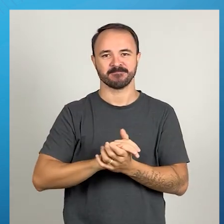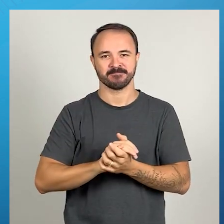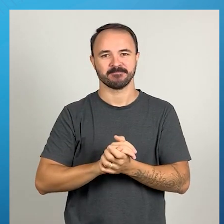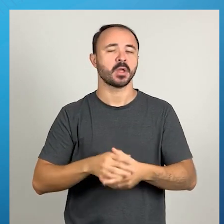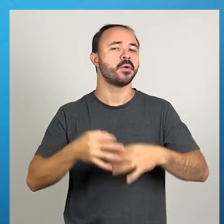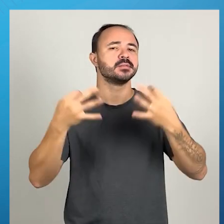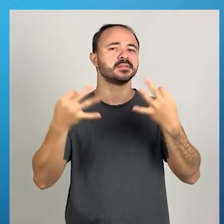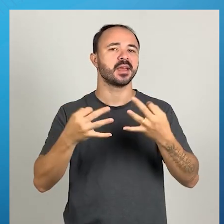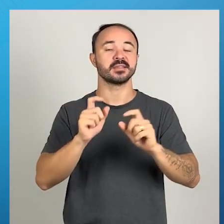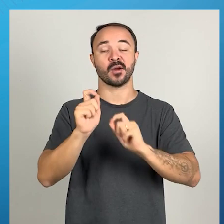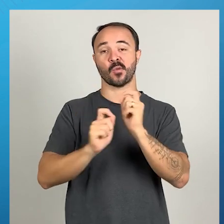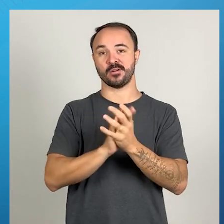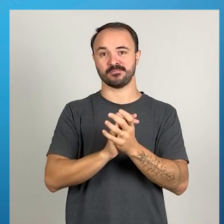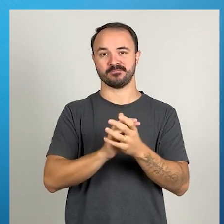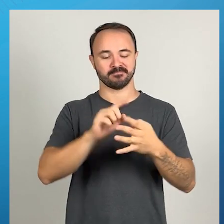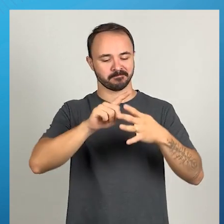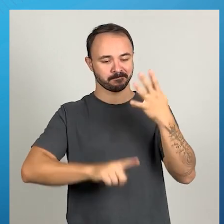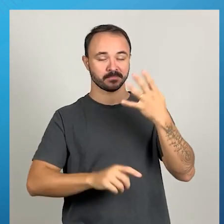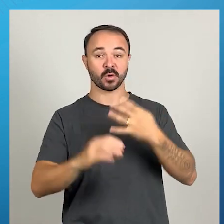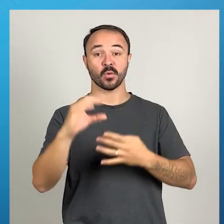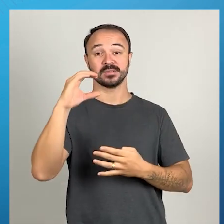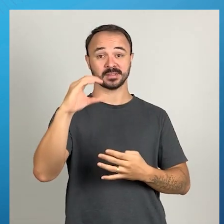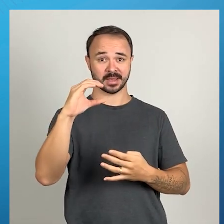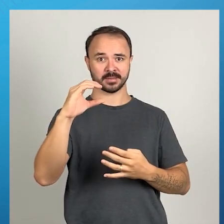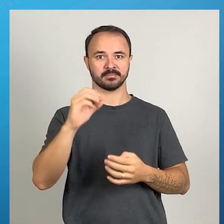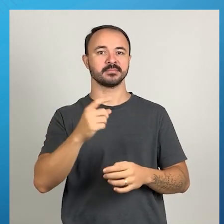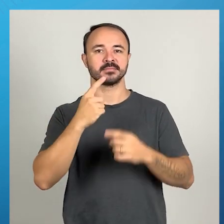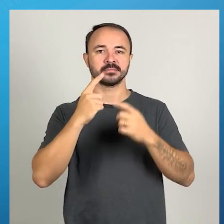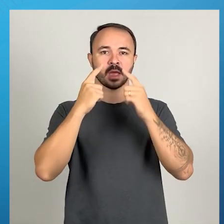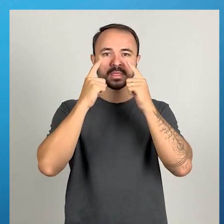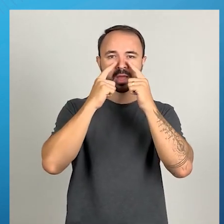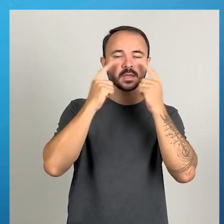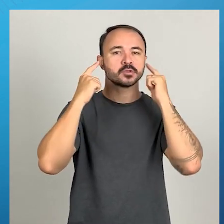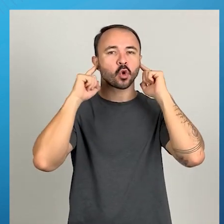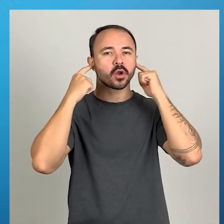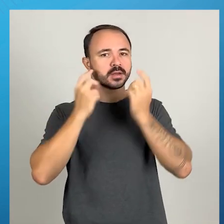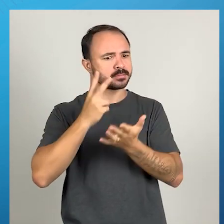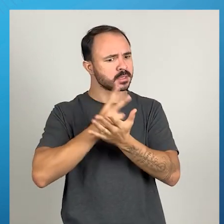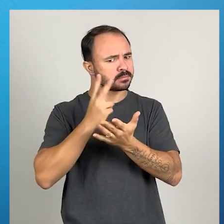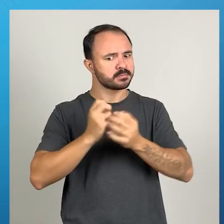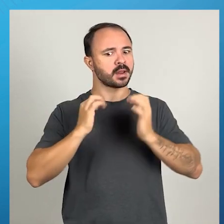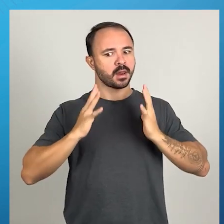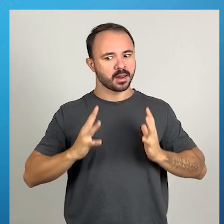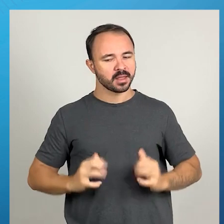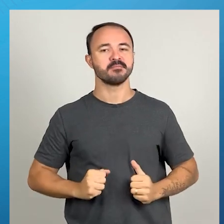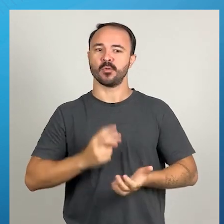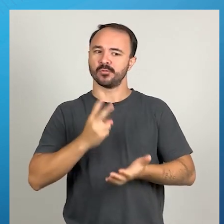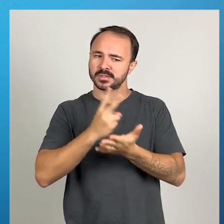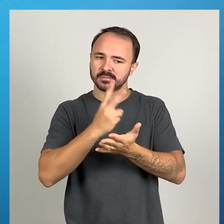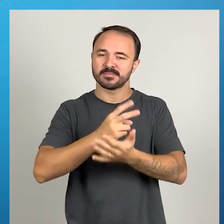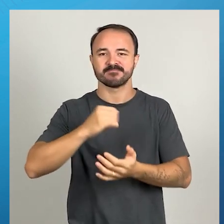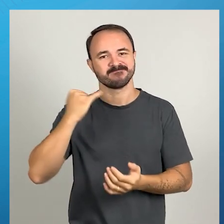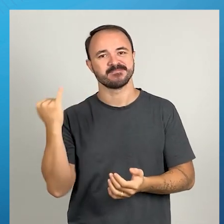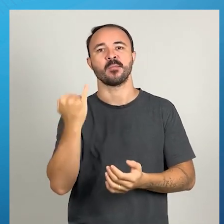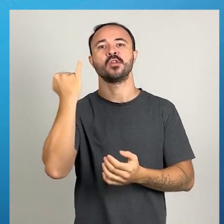aqui é a alternativa C. Limpar o nariz e as orelhas do bebê de forma regular. Tá? Então, é importante